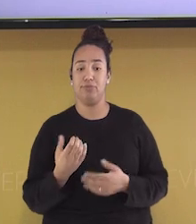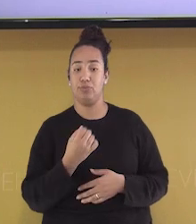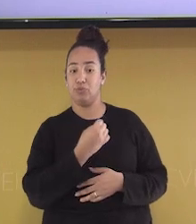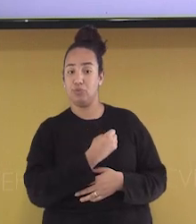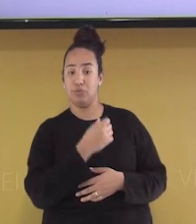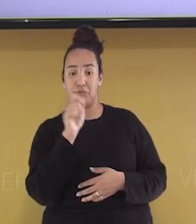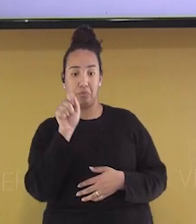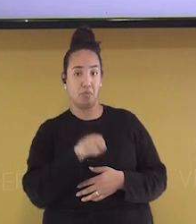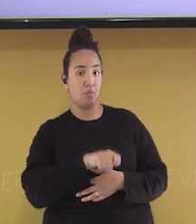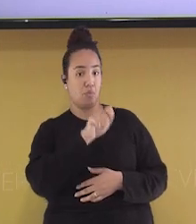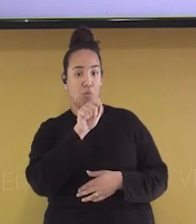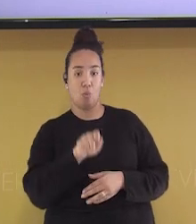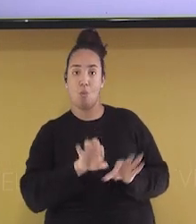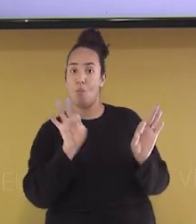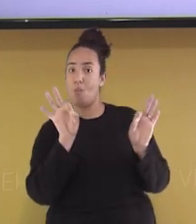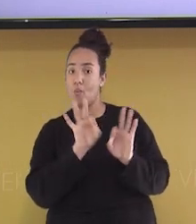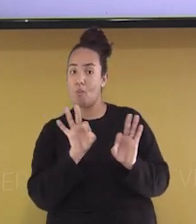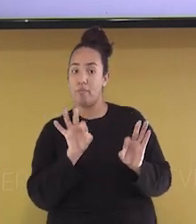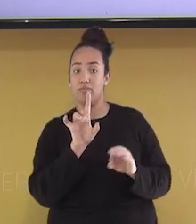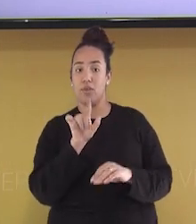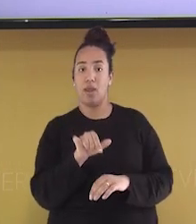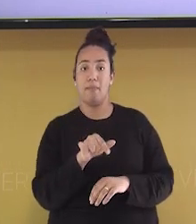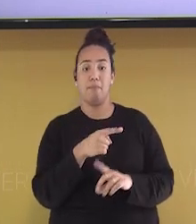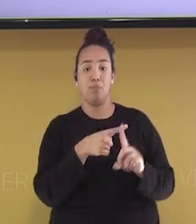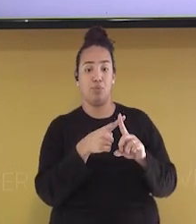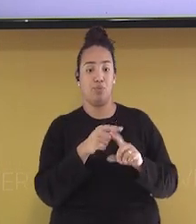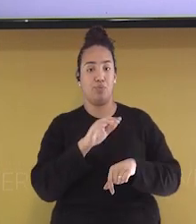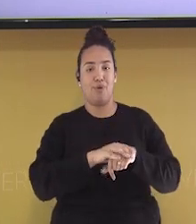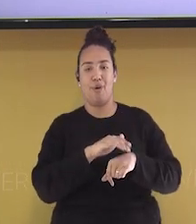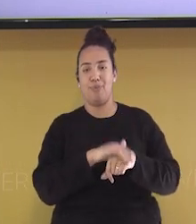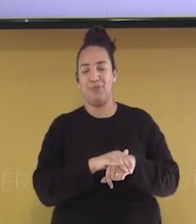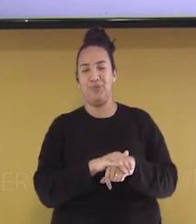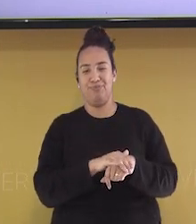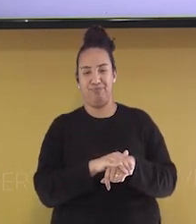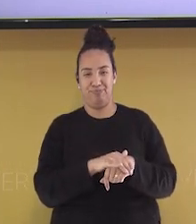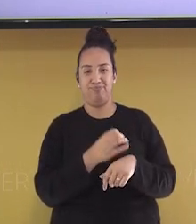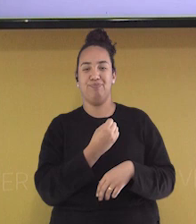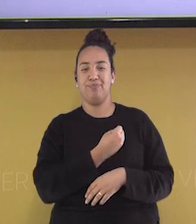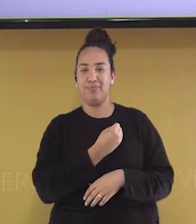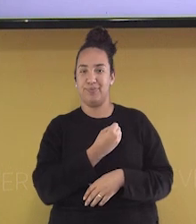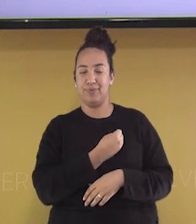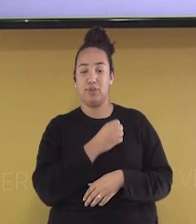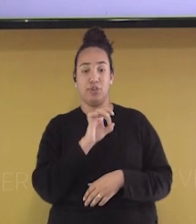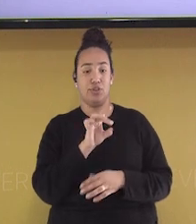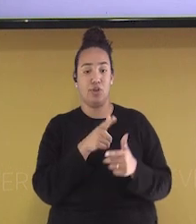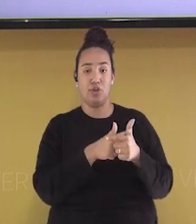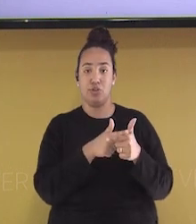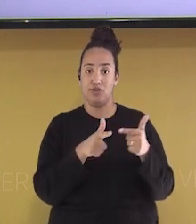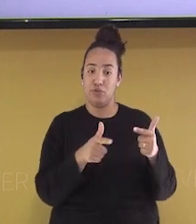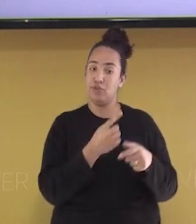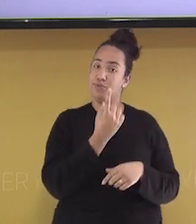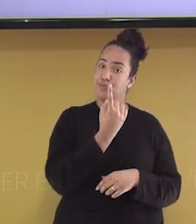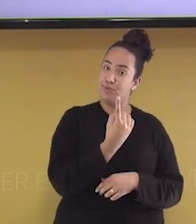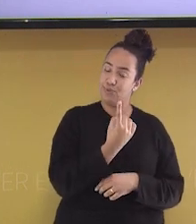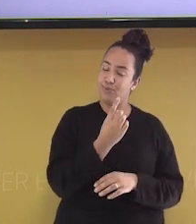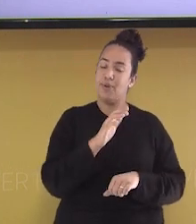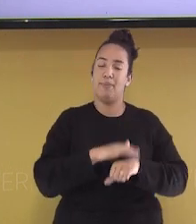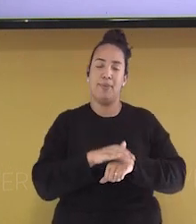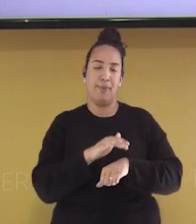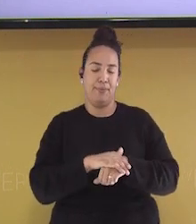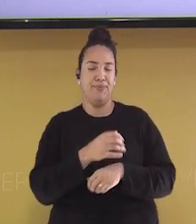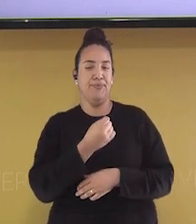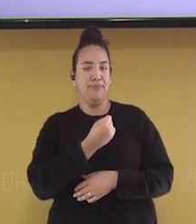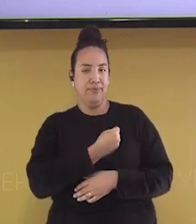são divisíveis por 1 e por eles próprios. Ou seja, esses números que sobraram, que não